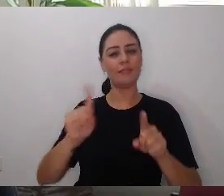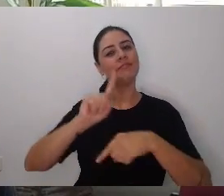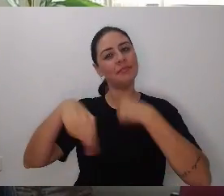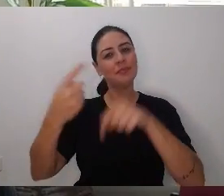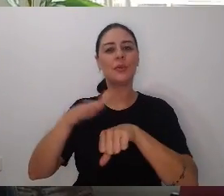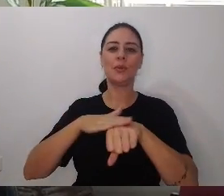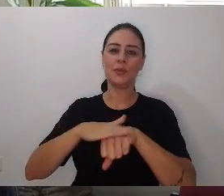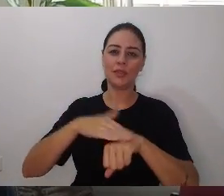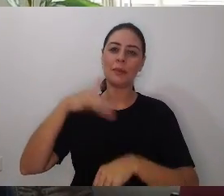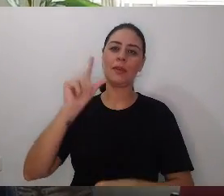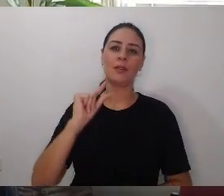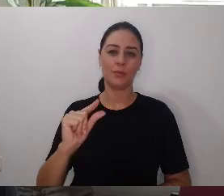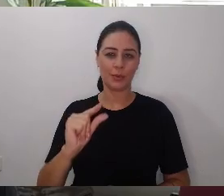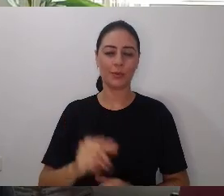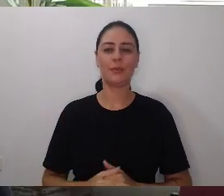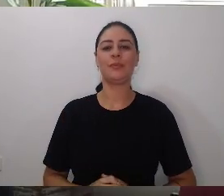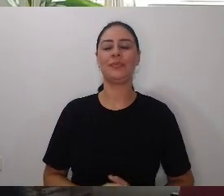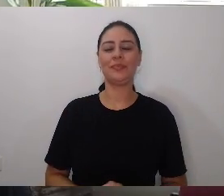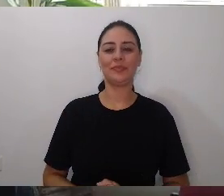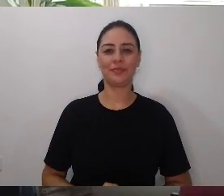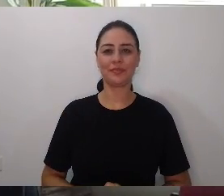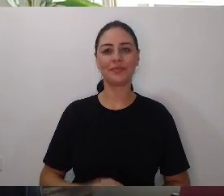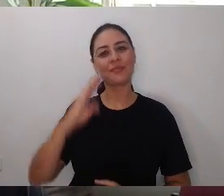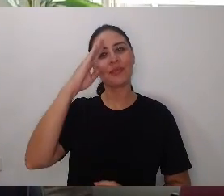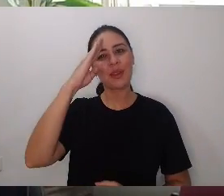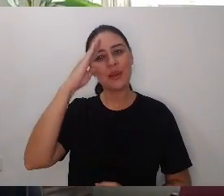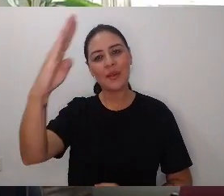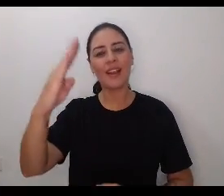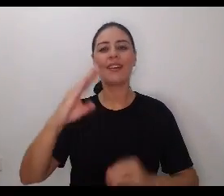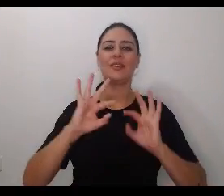em seguida a gente vai conversar mais um pouquinho. Camila?